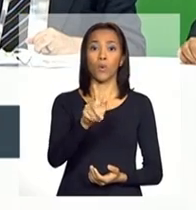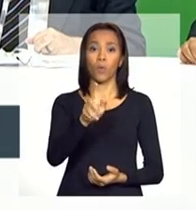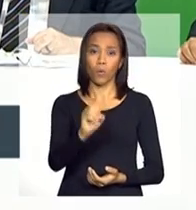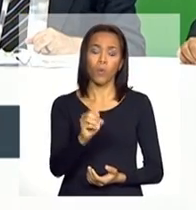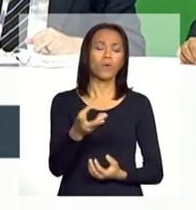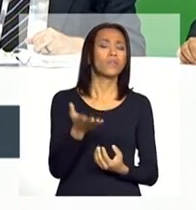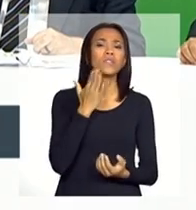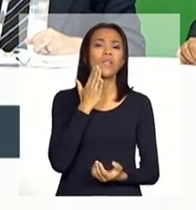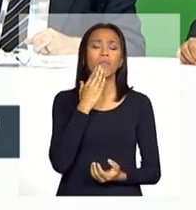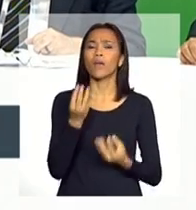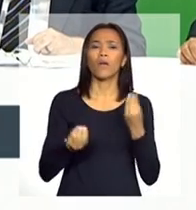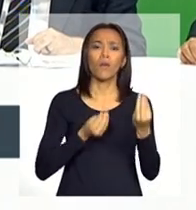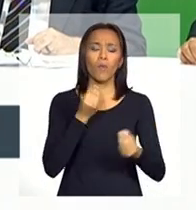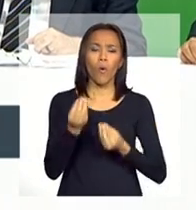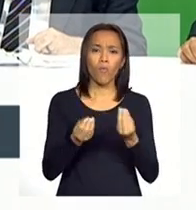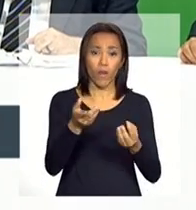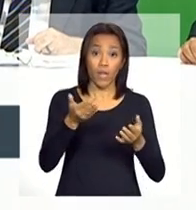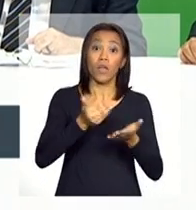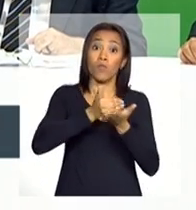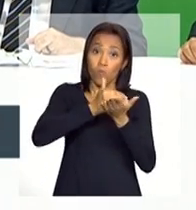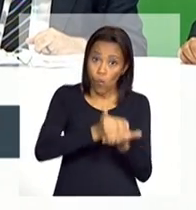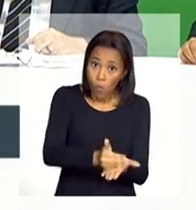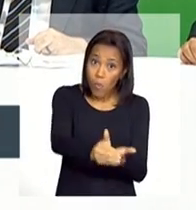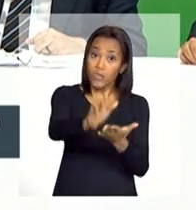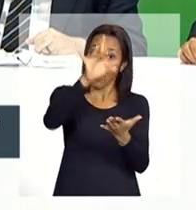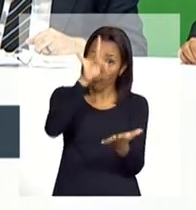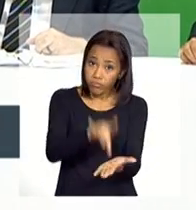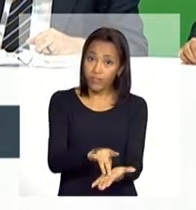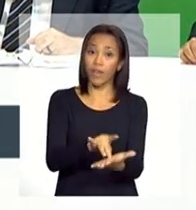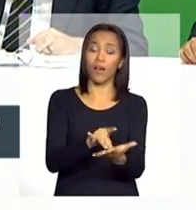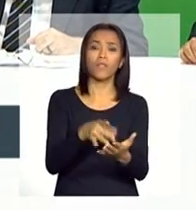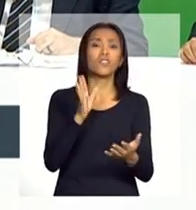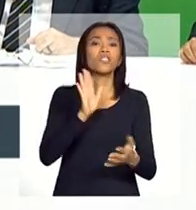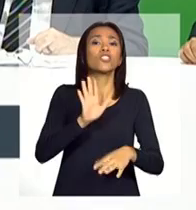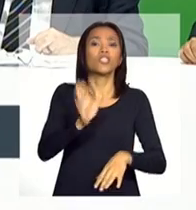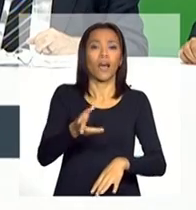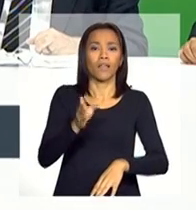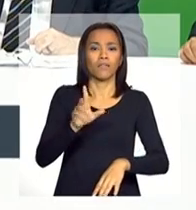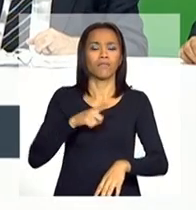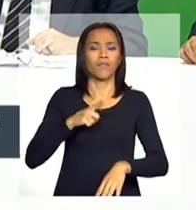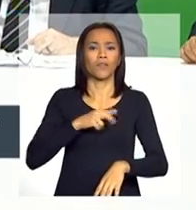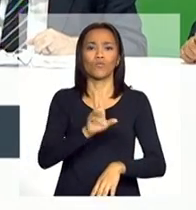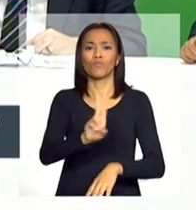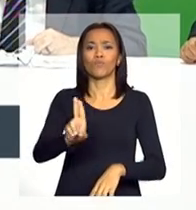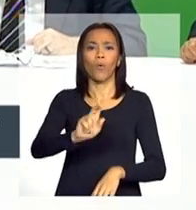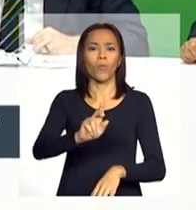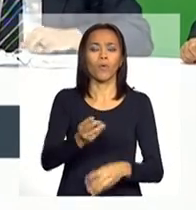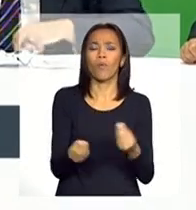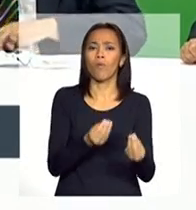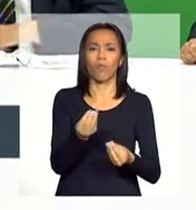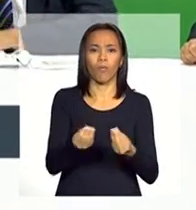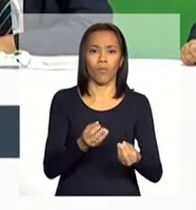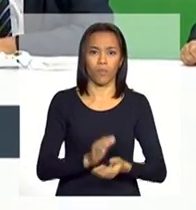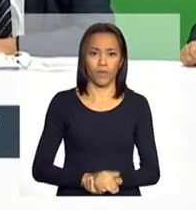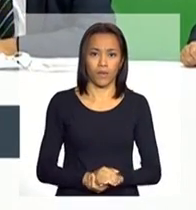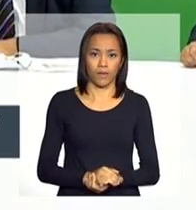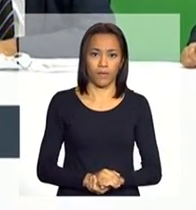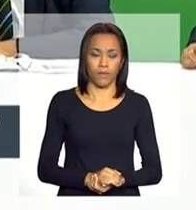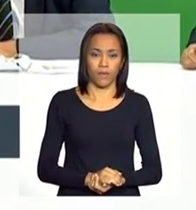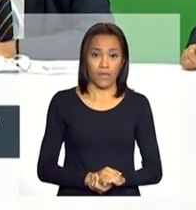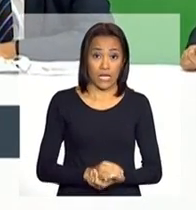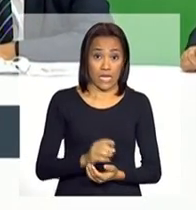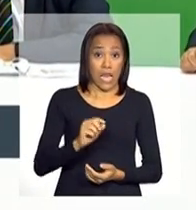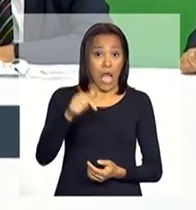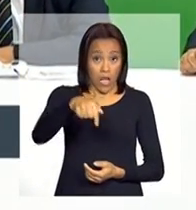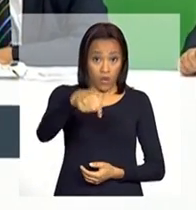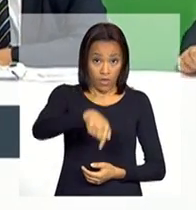quando ela passa a funcionar e se já tem nome para presidi-la ela passa na semana que